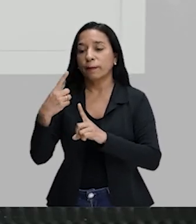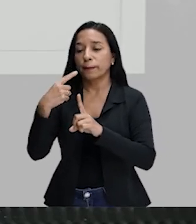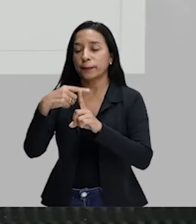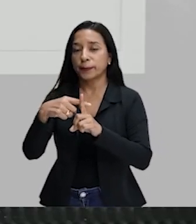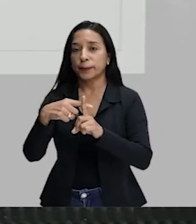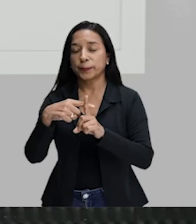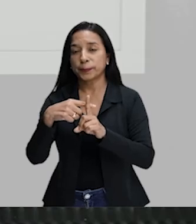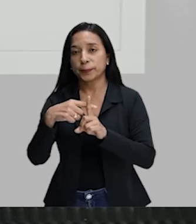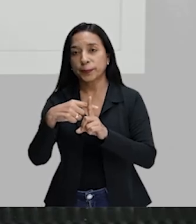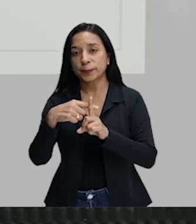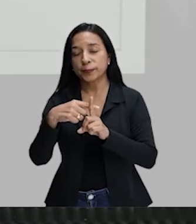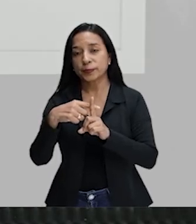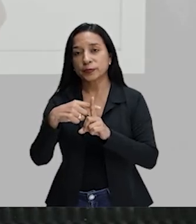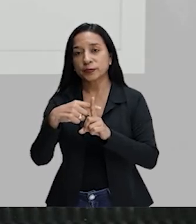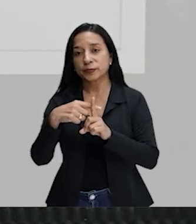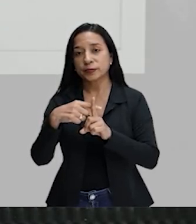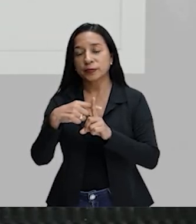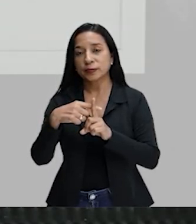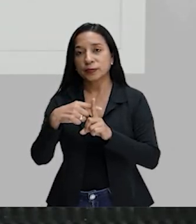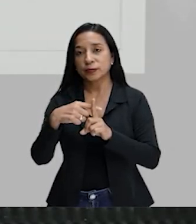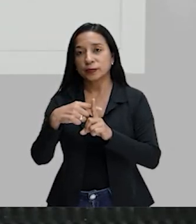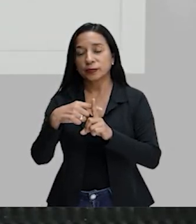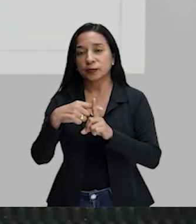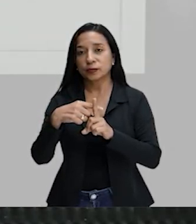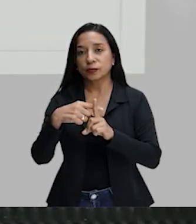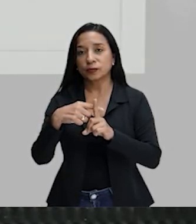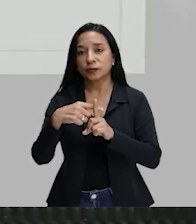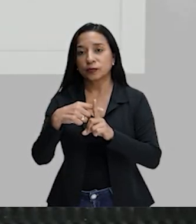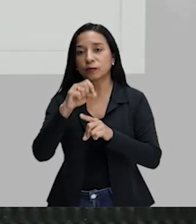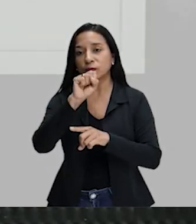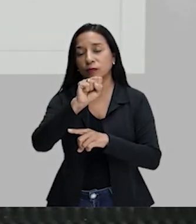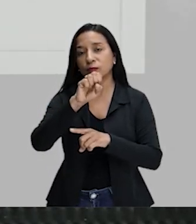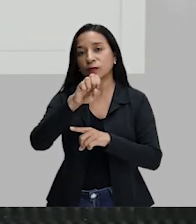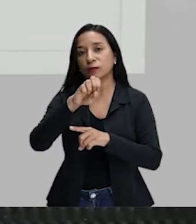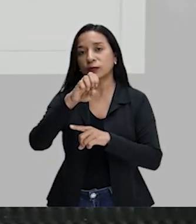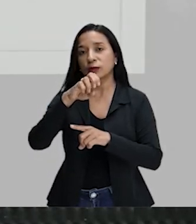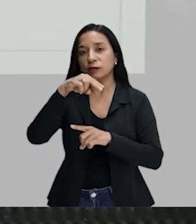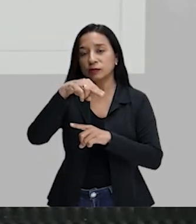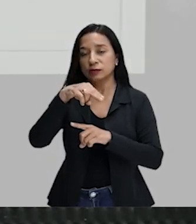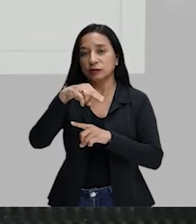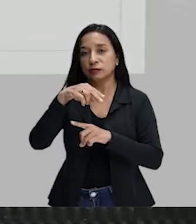mais o seno de 30